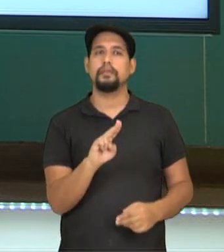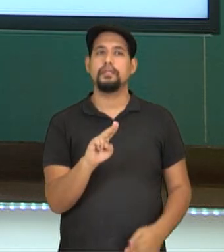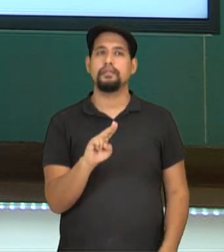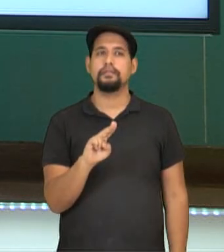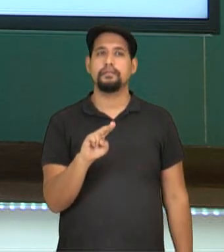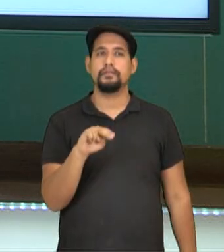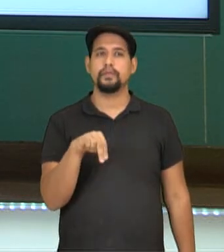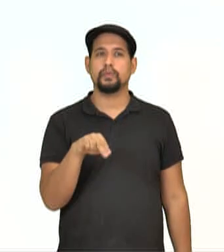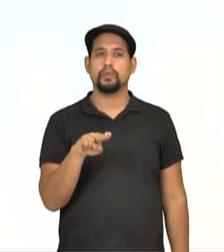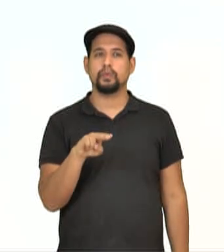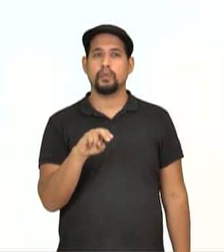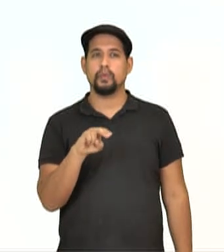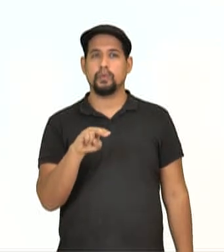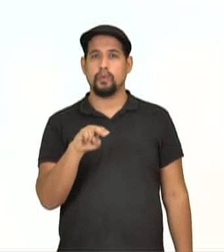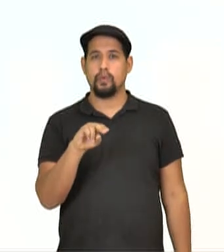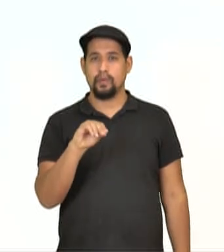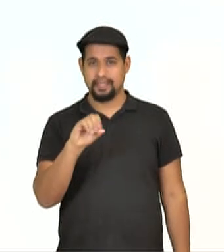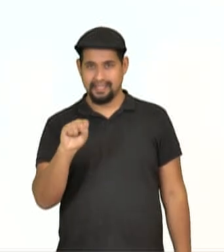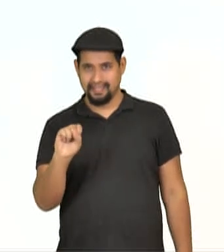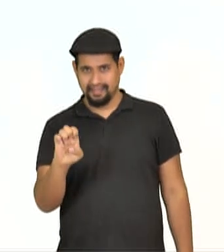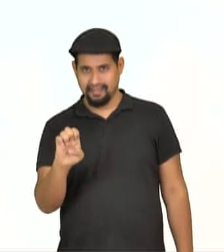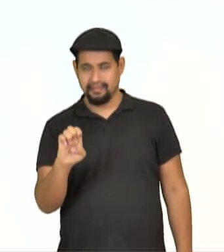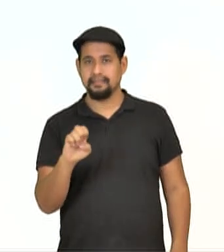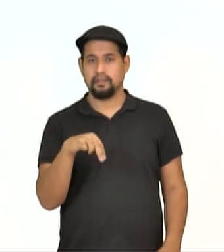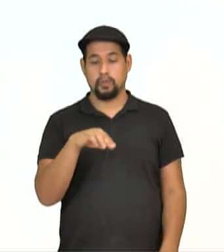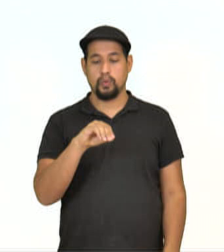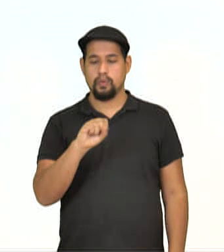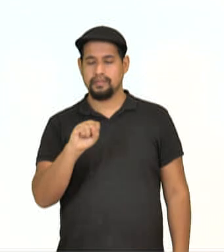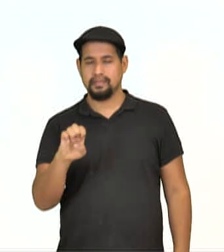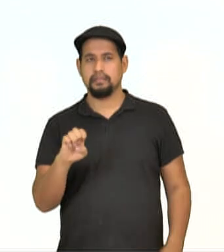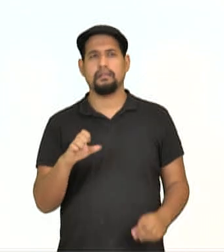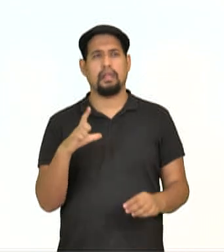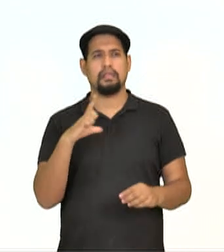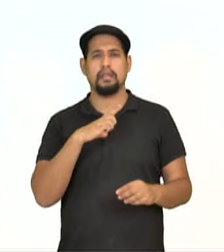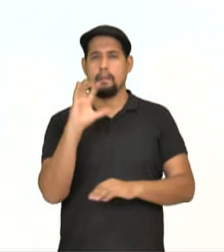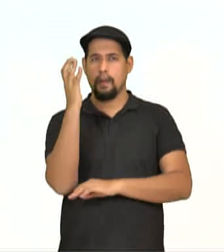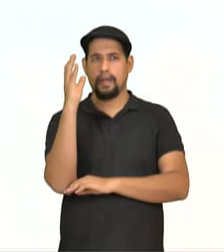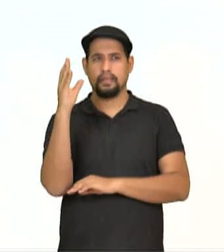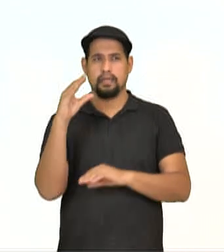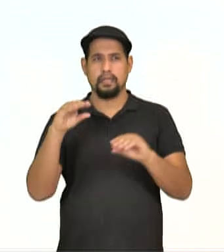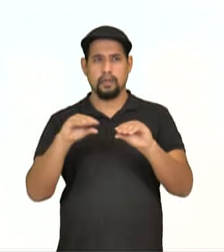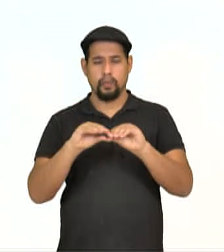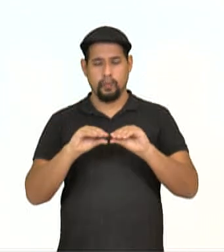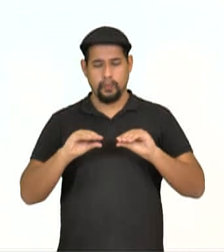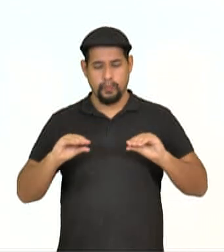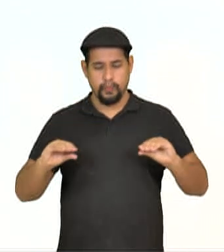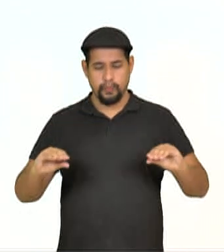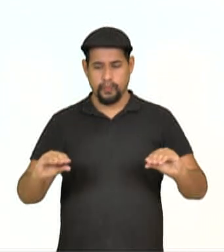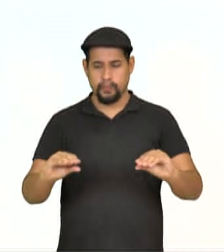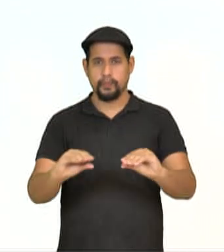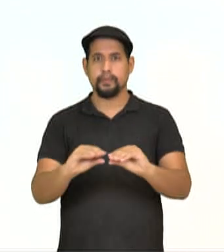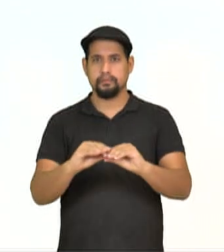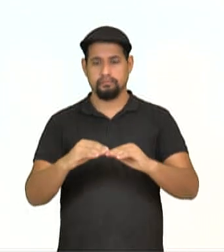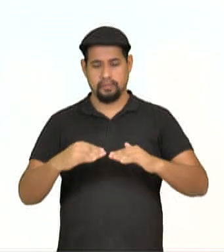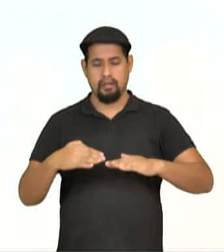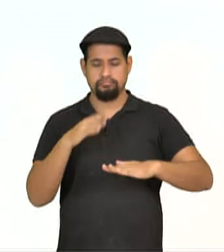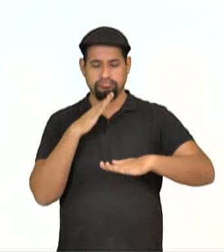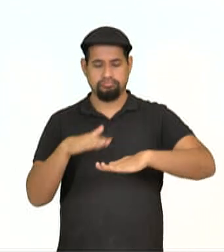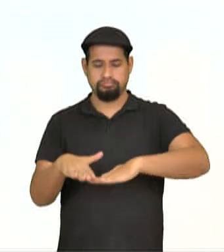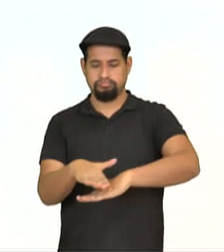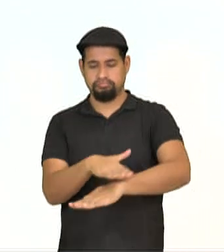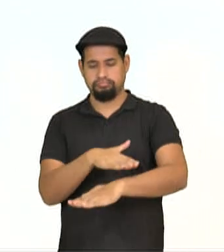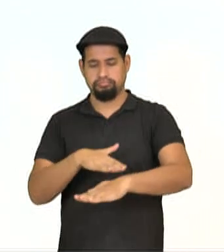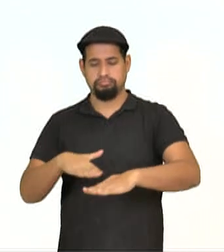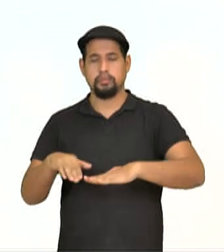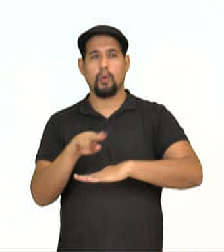nose. A tábua, a prancha, né, que é uma tábua de madeira sobre rodas, ela é chamada de